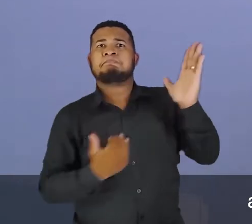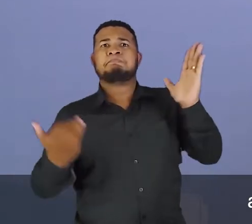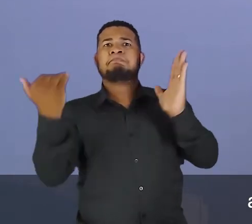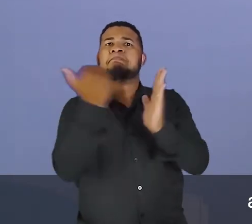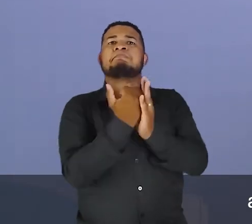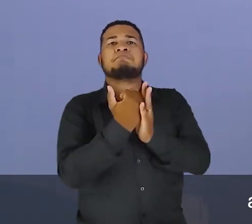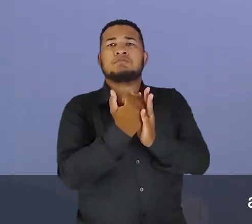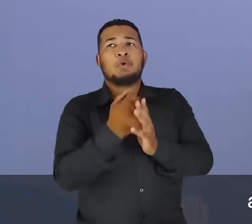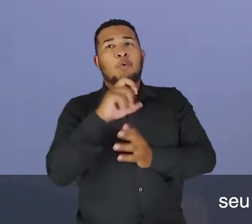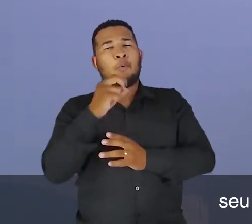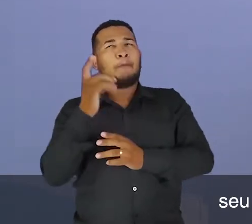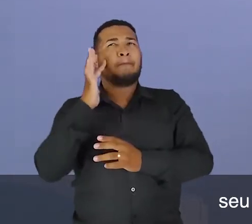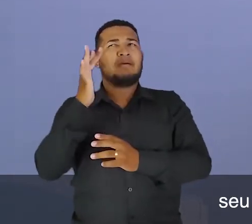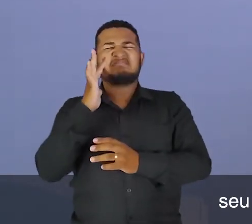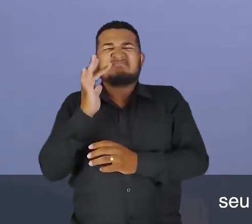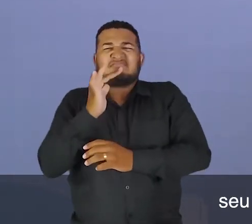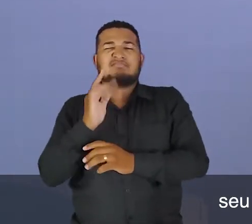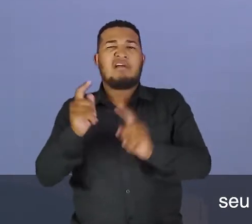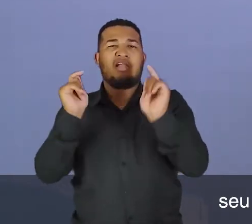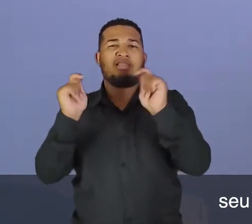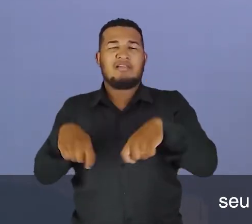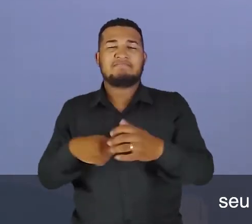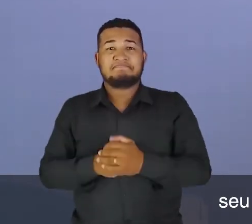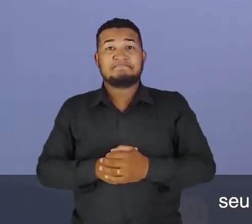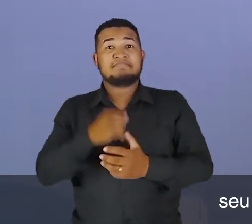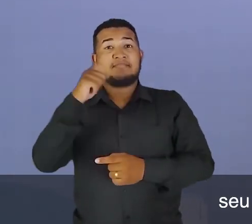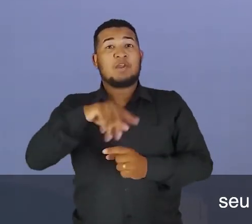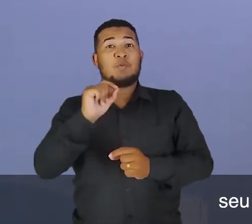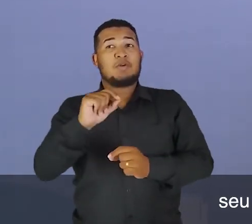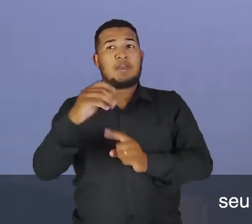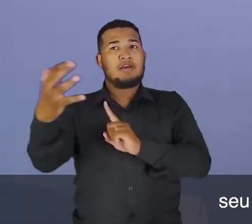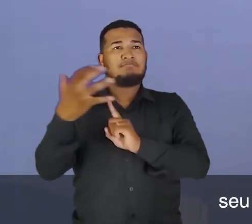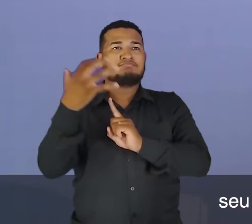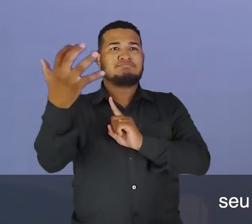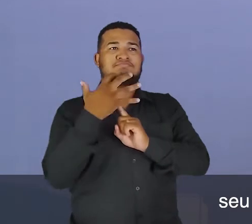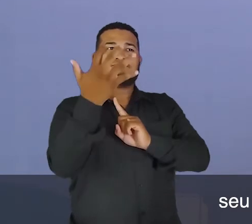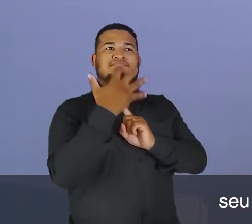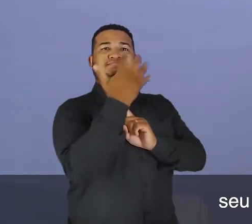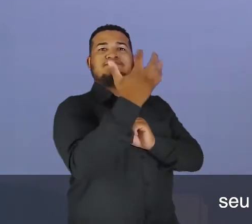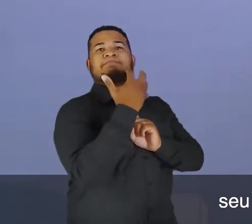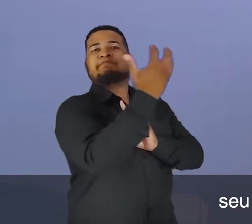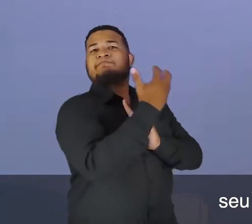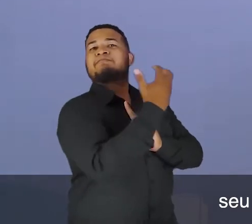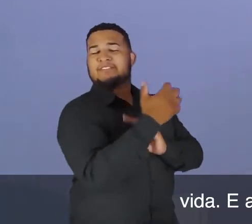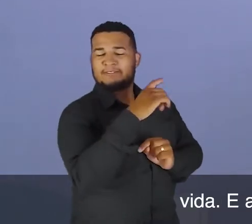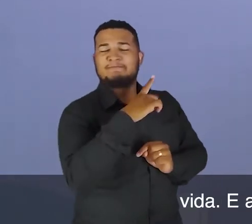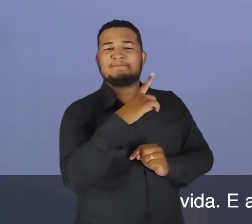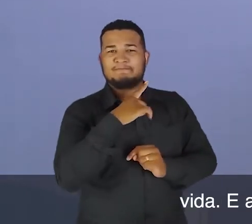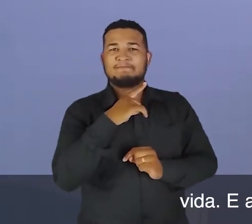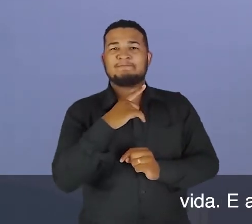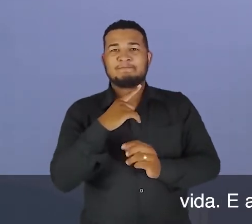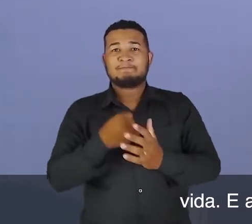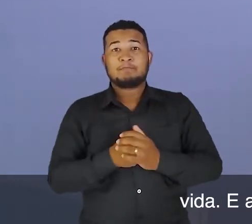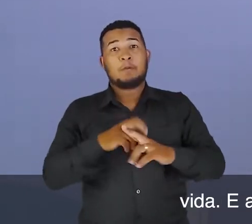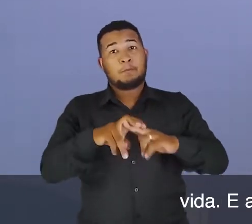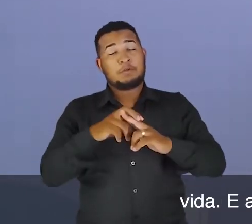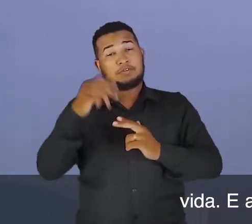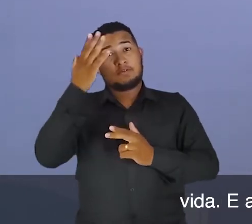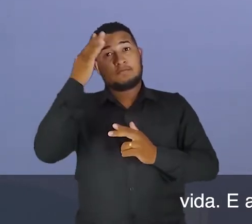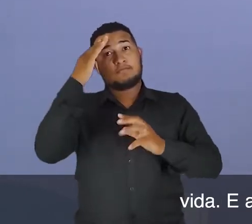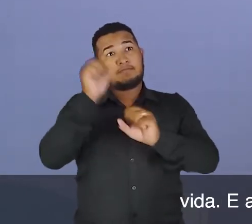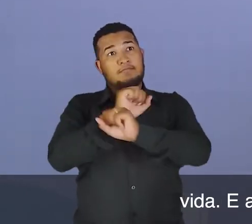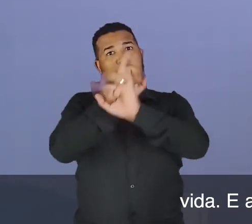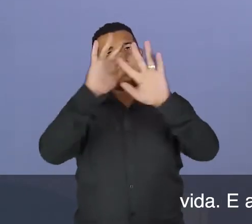você pensa que cabe no seu bolso. Tudo isso são influências das publicidades na nossa vida e aí a gente precisa entender